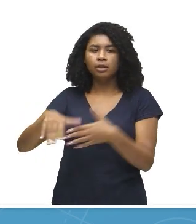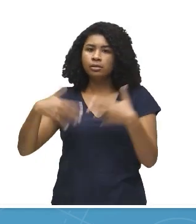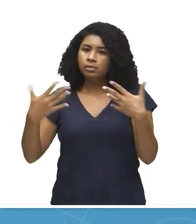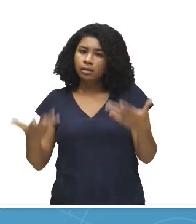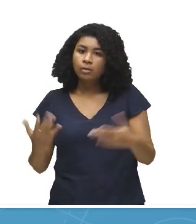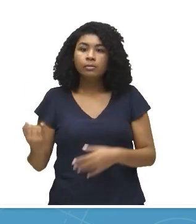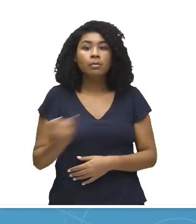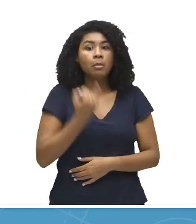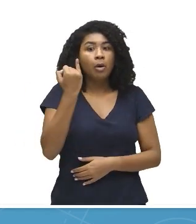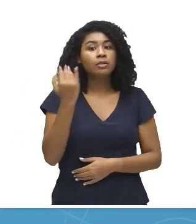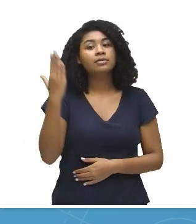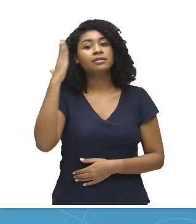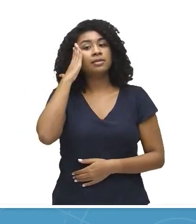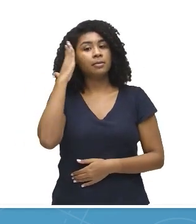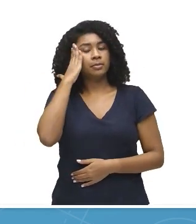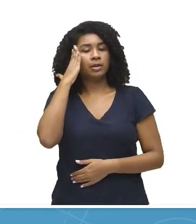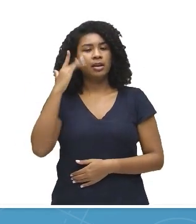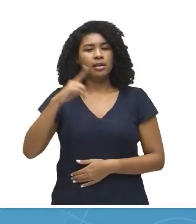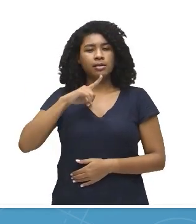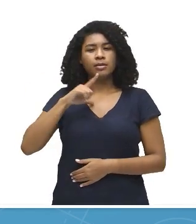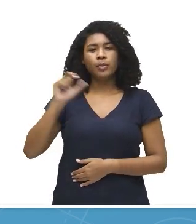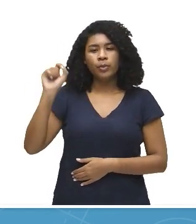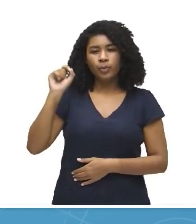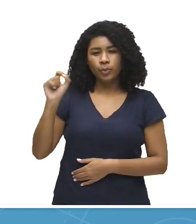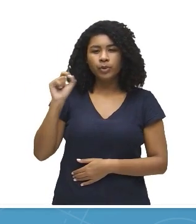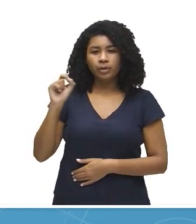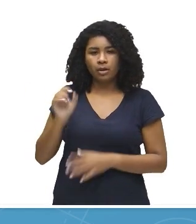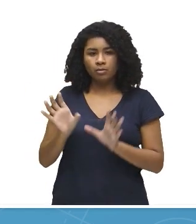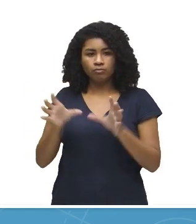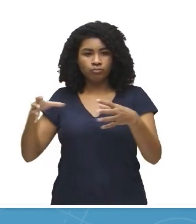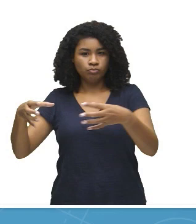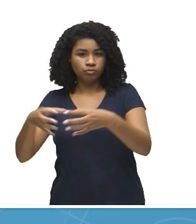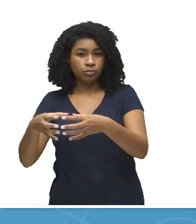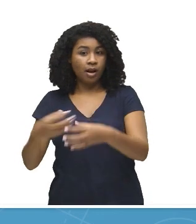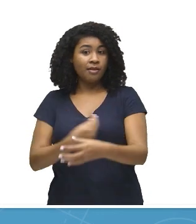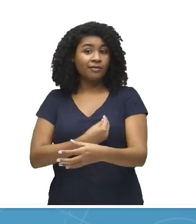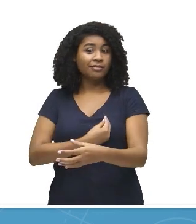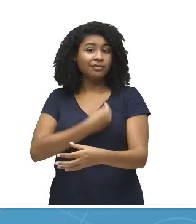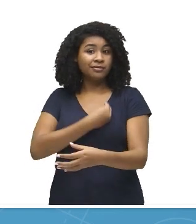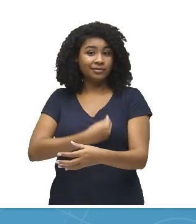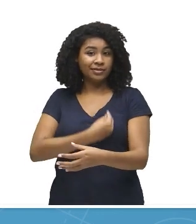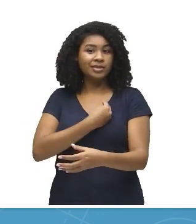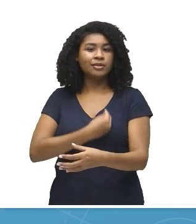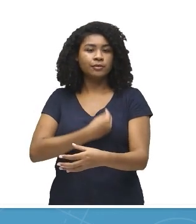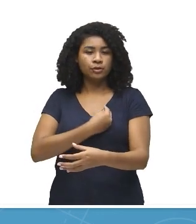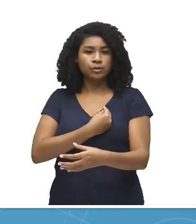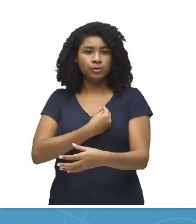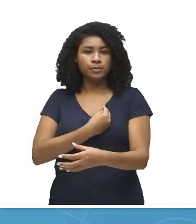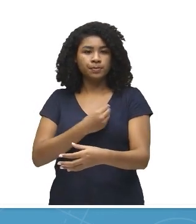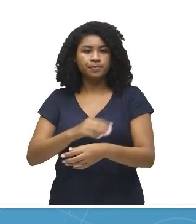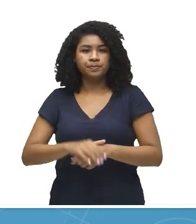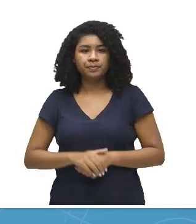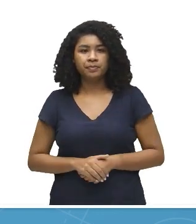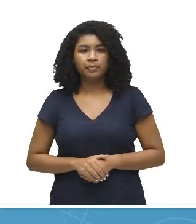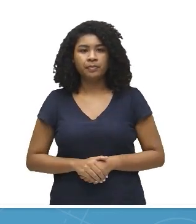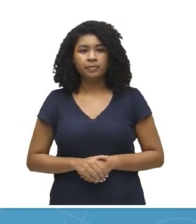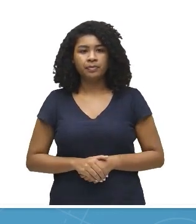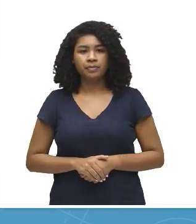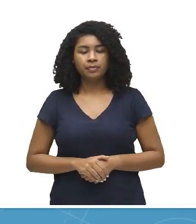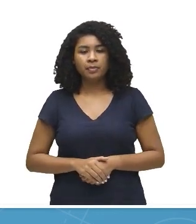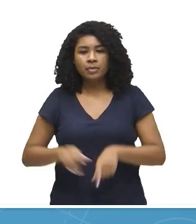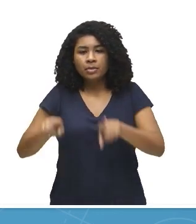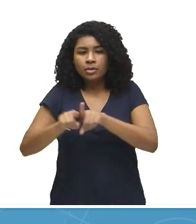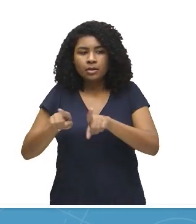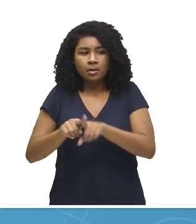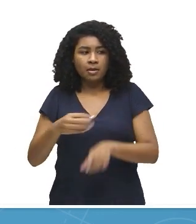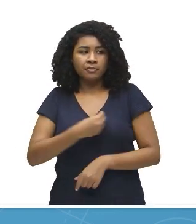conceito. Então aqui a gente tem os elementos vivos e não vivos que existem na